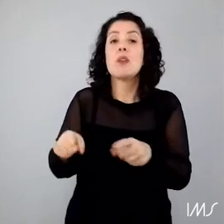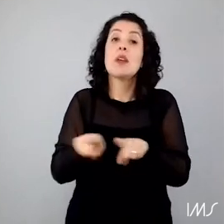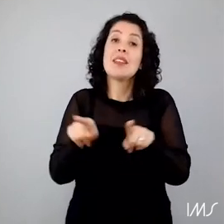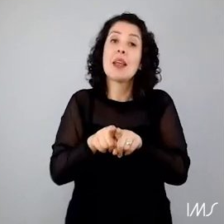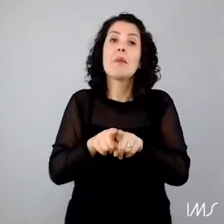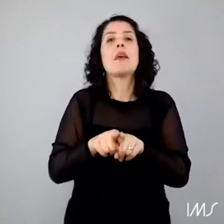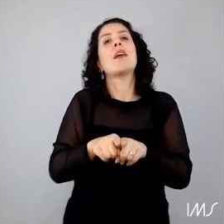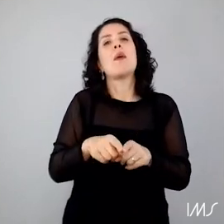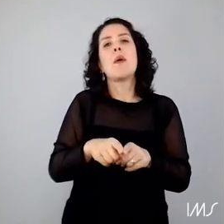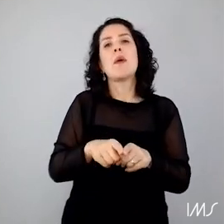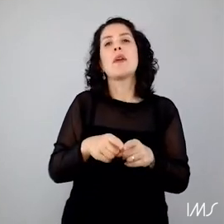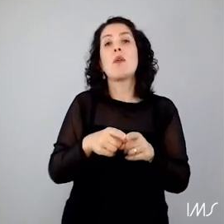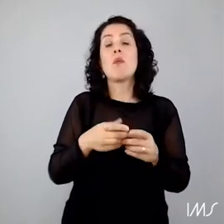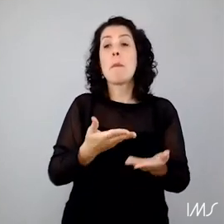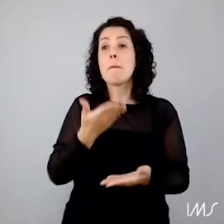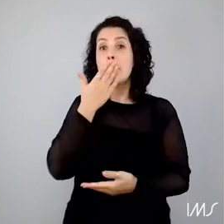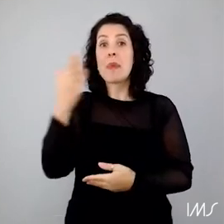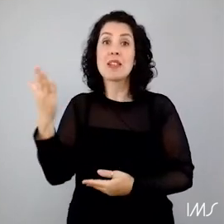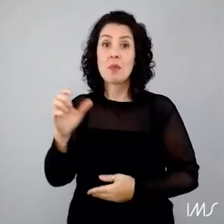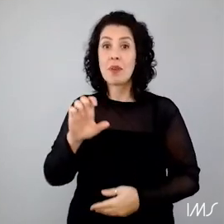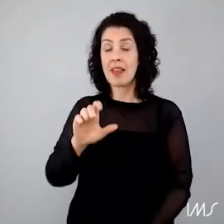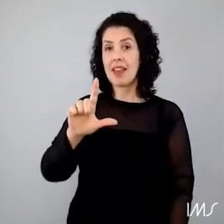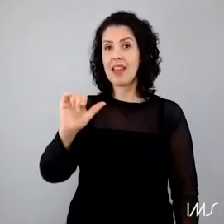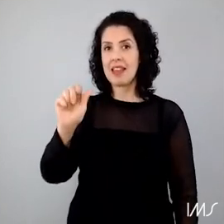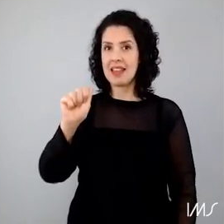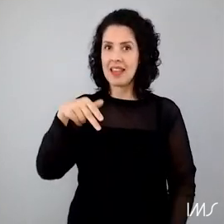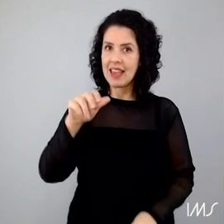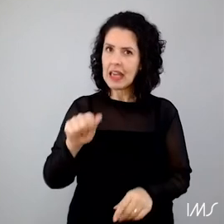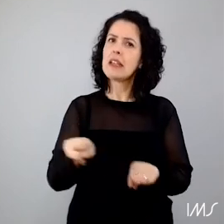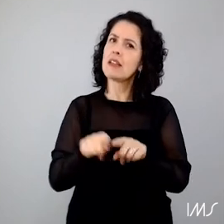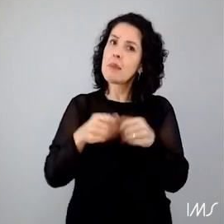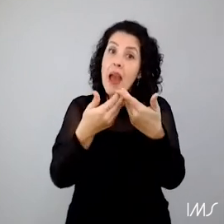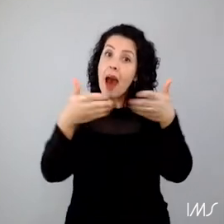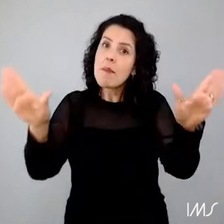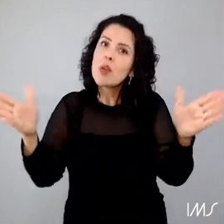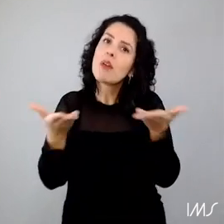vai finalizar. Obrigada a todos e todas e todas.